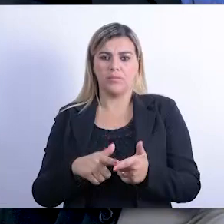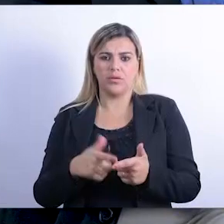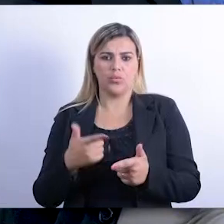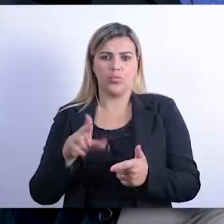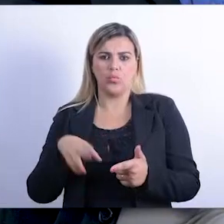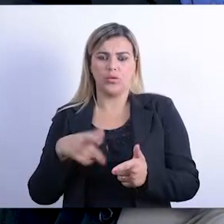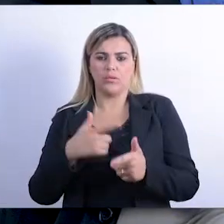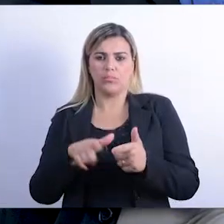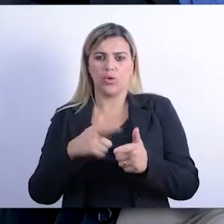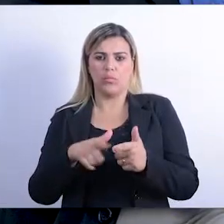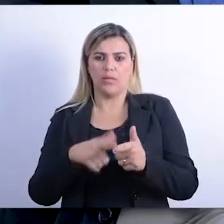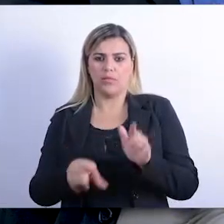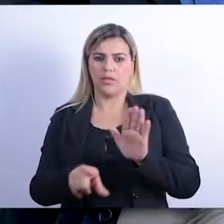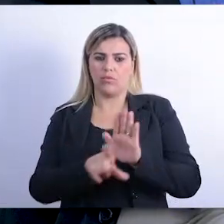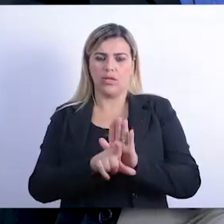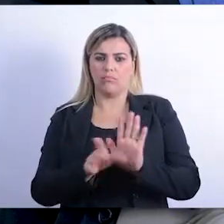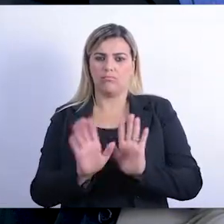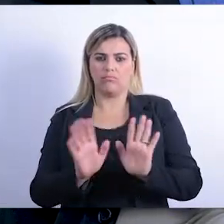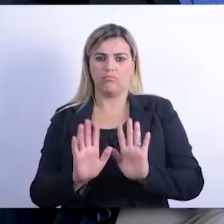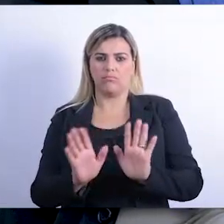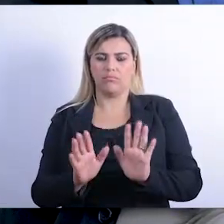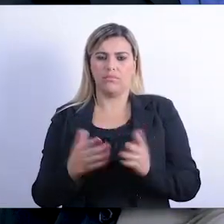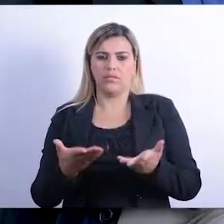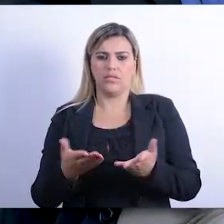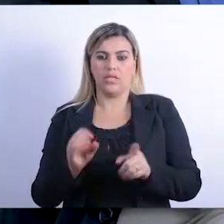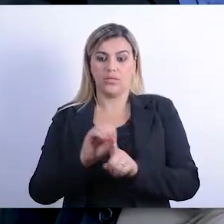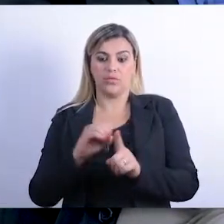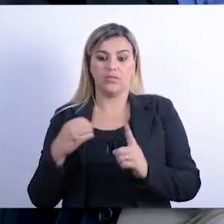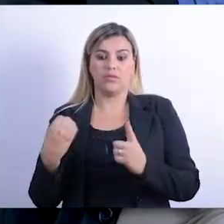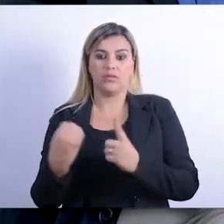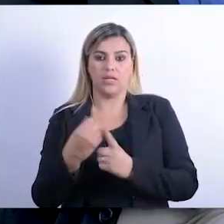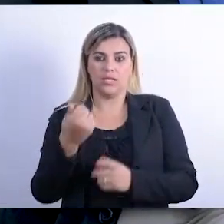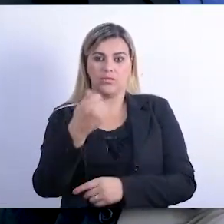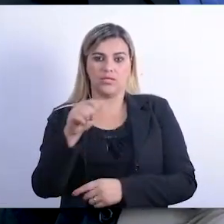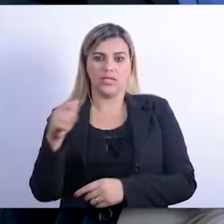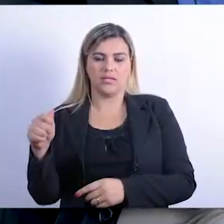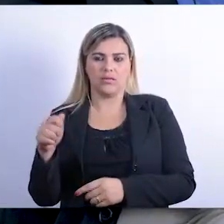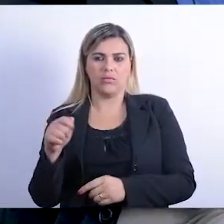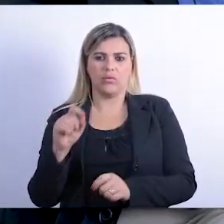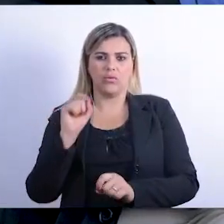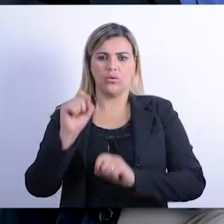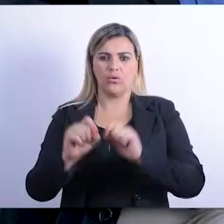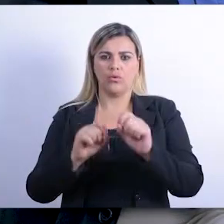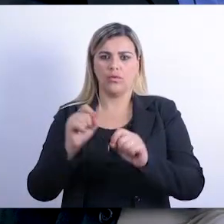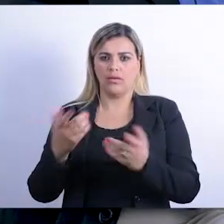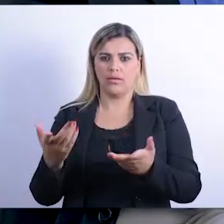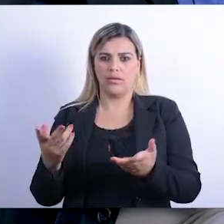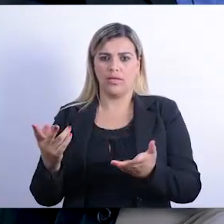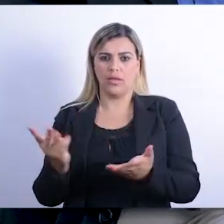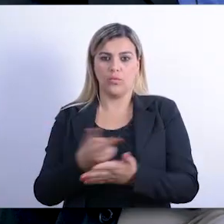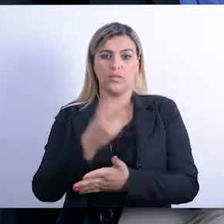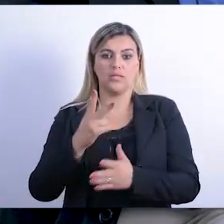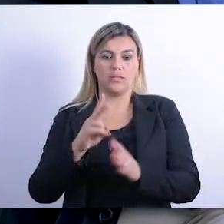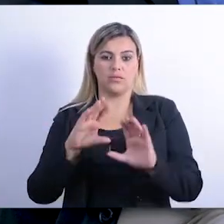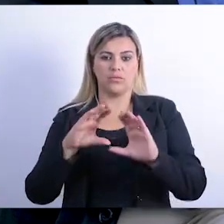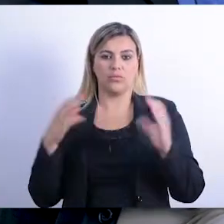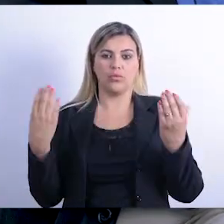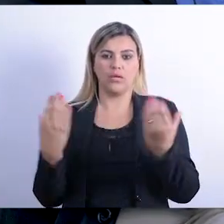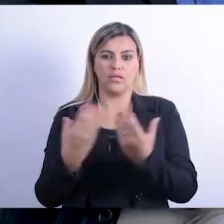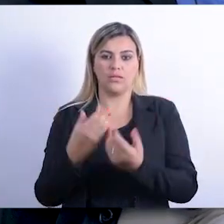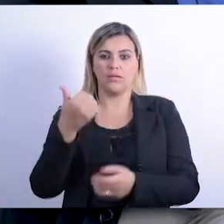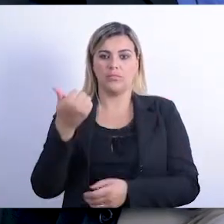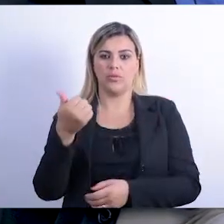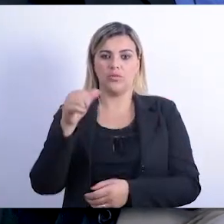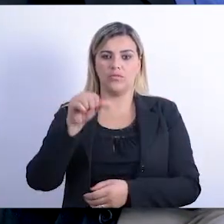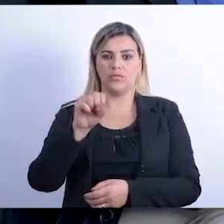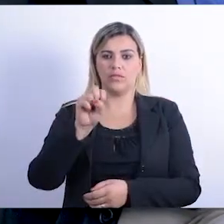associação, que terminou no Congresso em 1985, que aí o Milton já estava ligado mais à universidade.